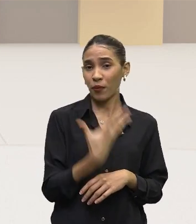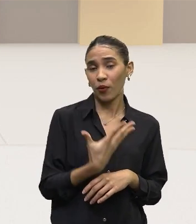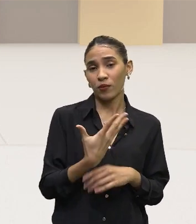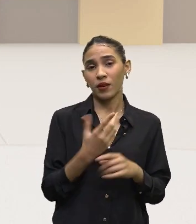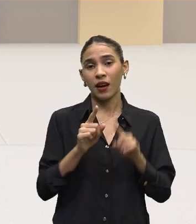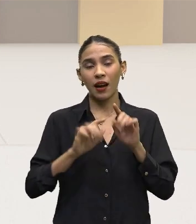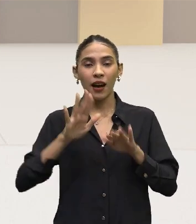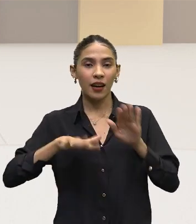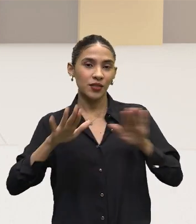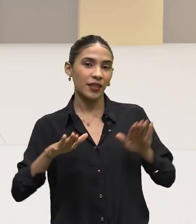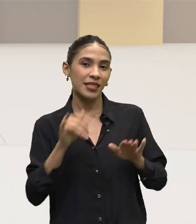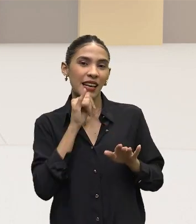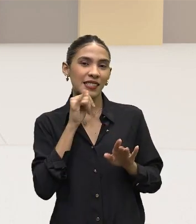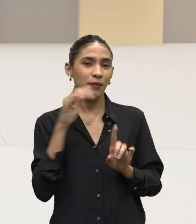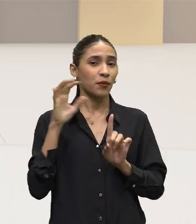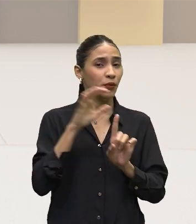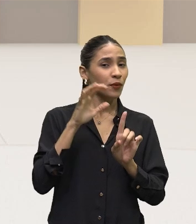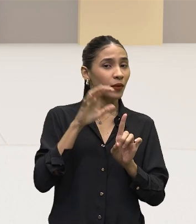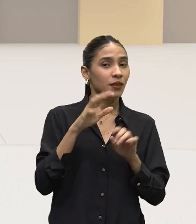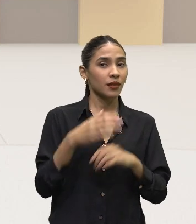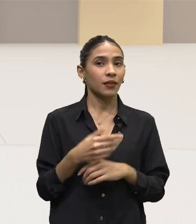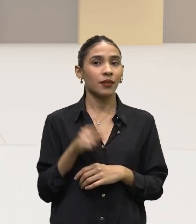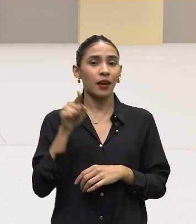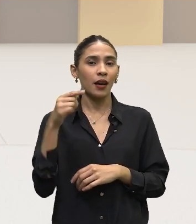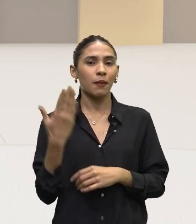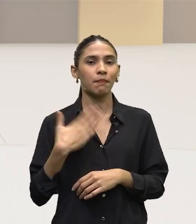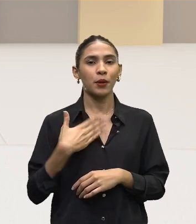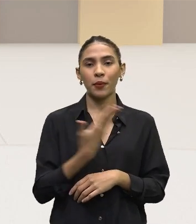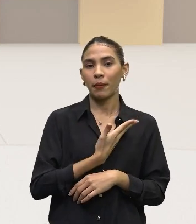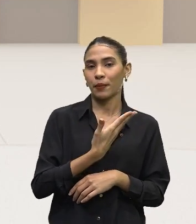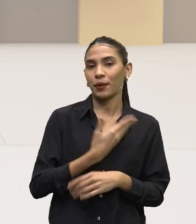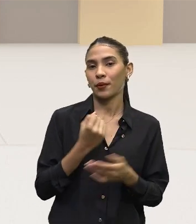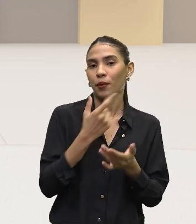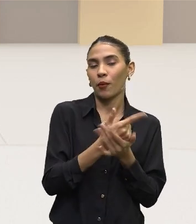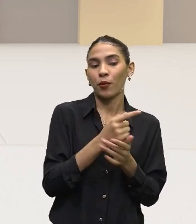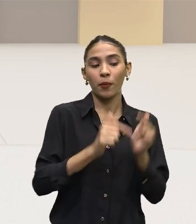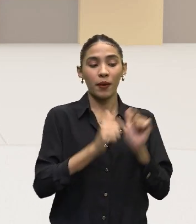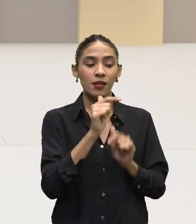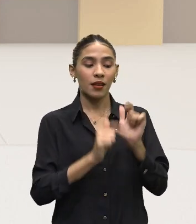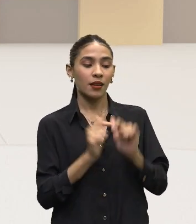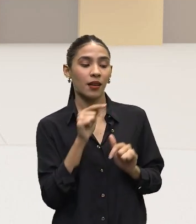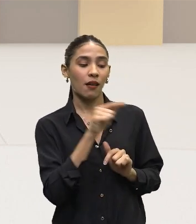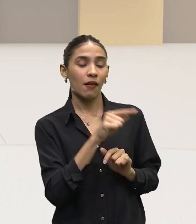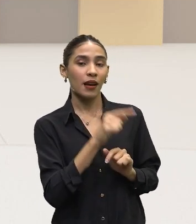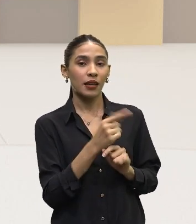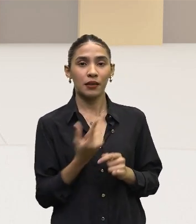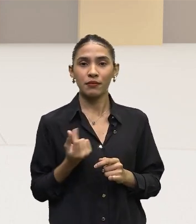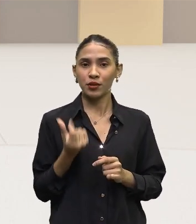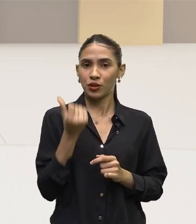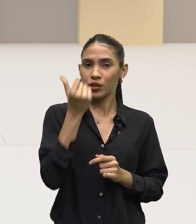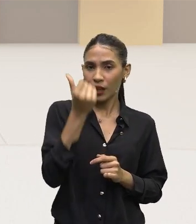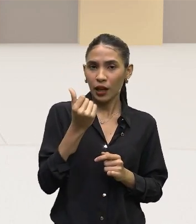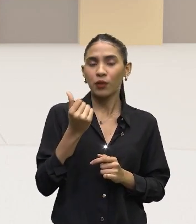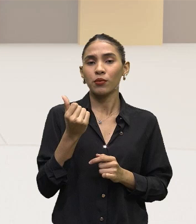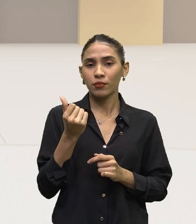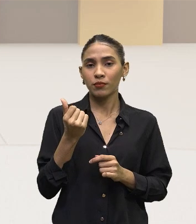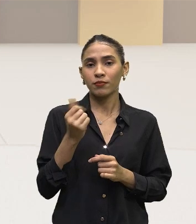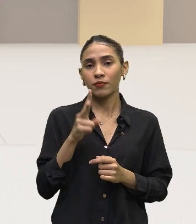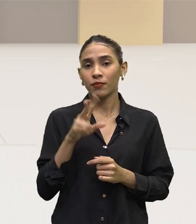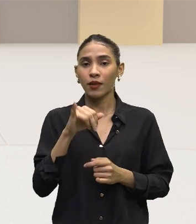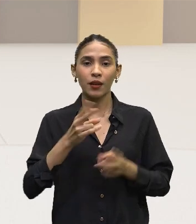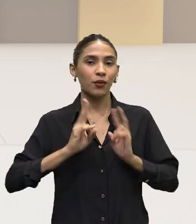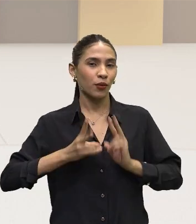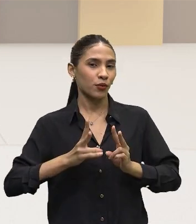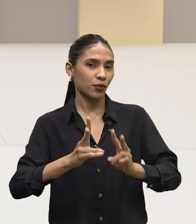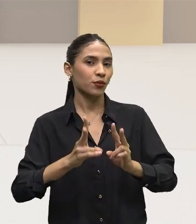essas questões de influência. Meu amigo comprou ali aquele ativo, ele rendeu bastante lucro, isso vai